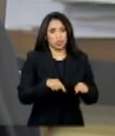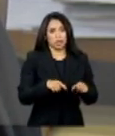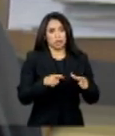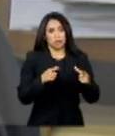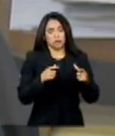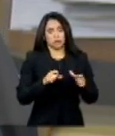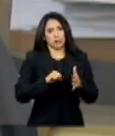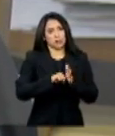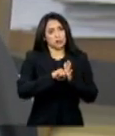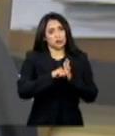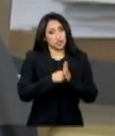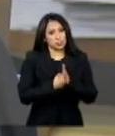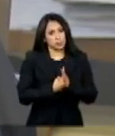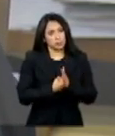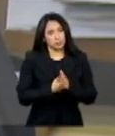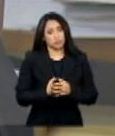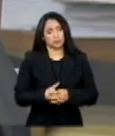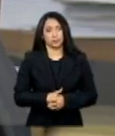fechado